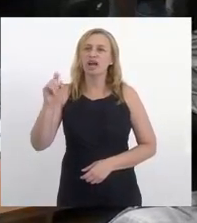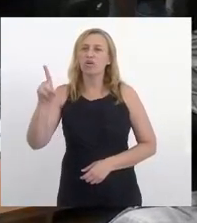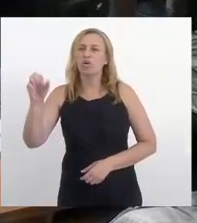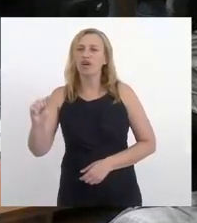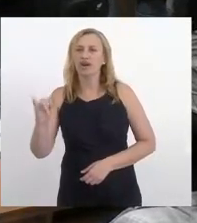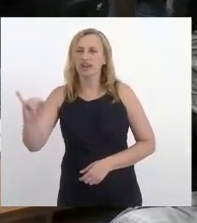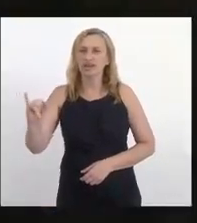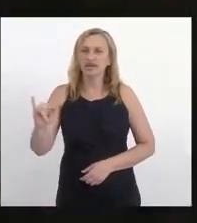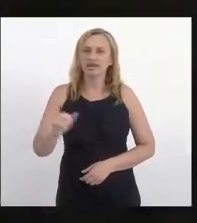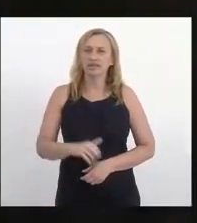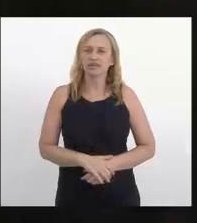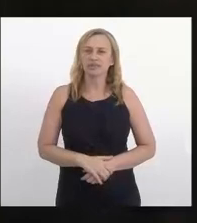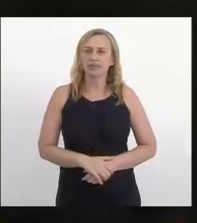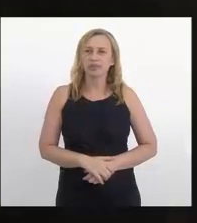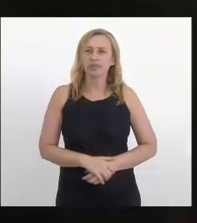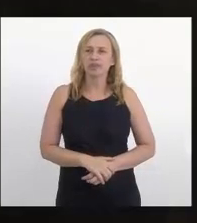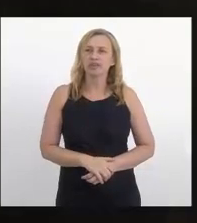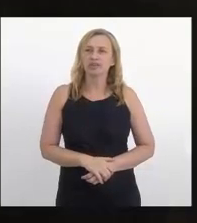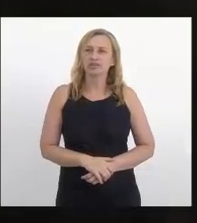Balauaire.